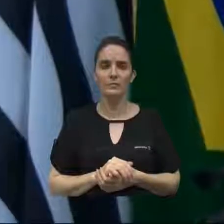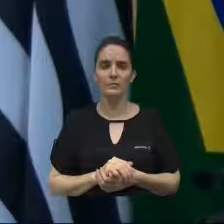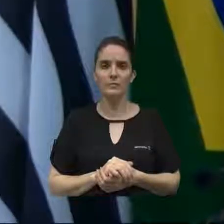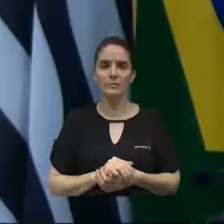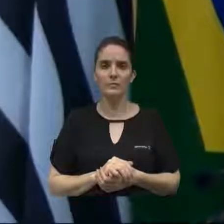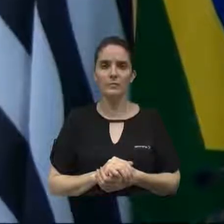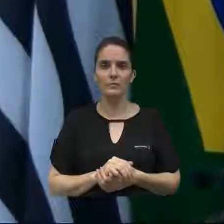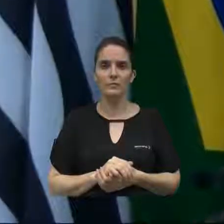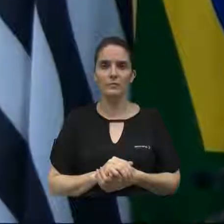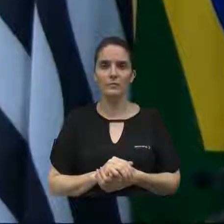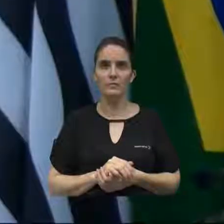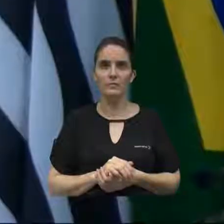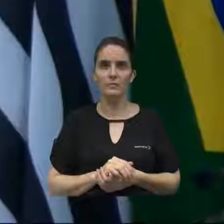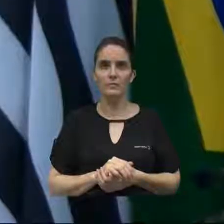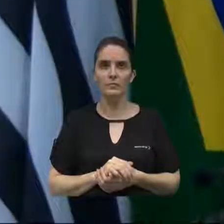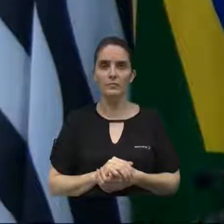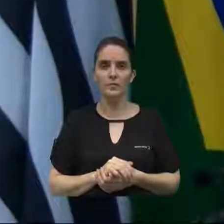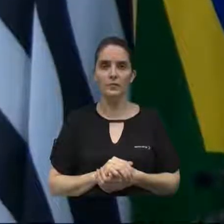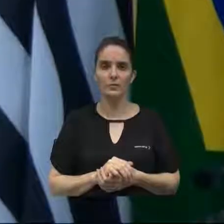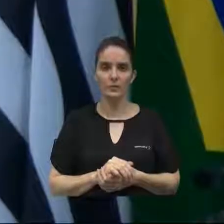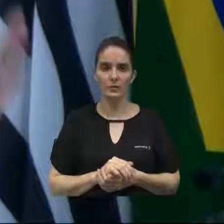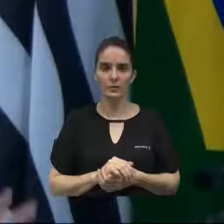não sei como que chama, doutor?